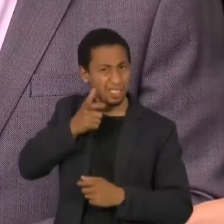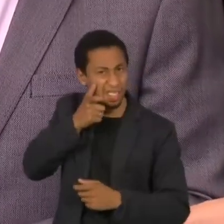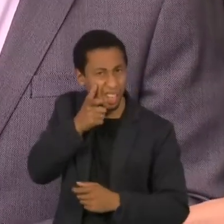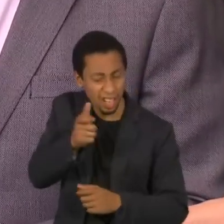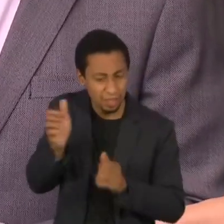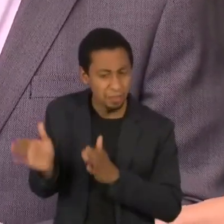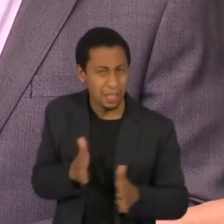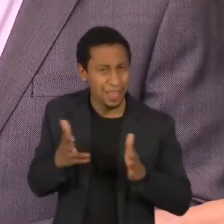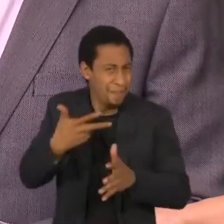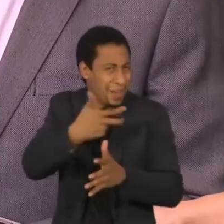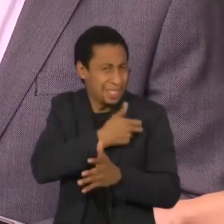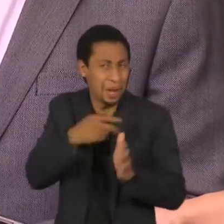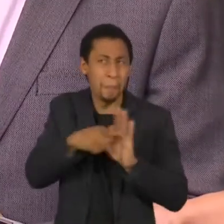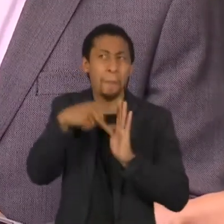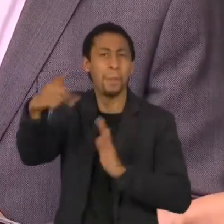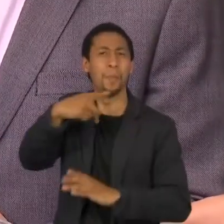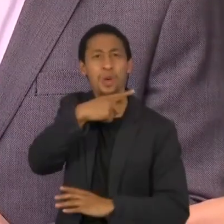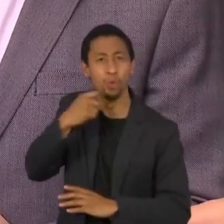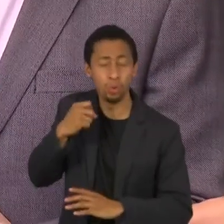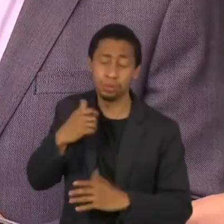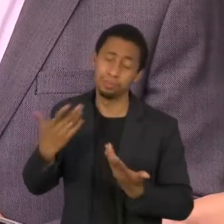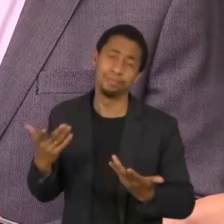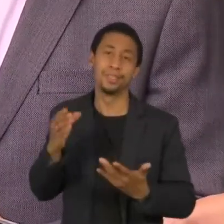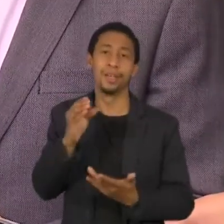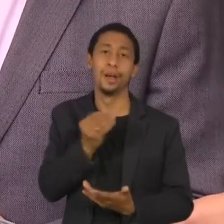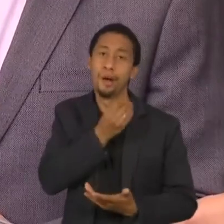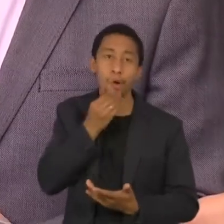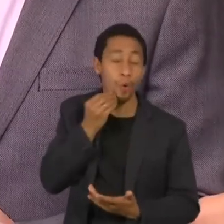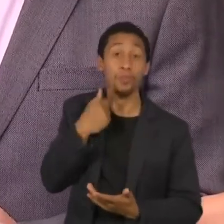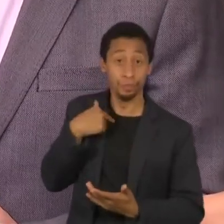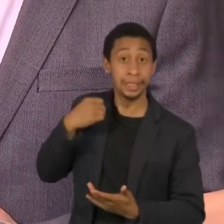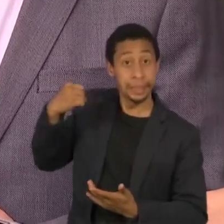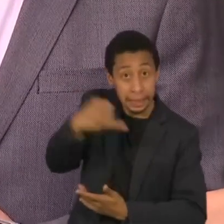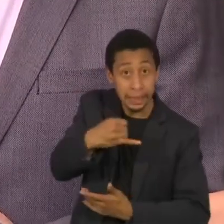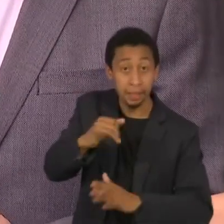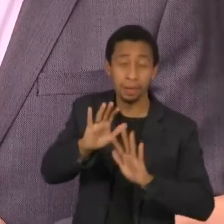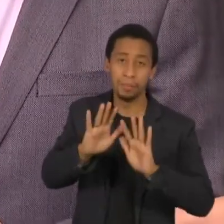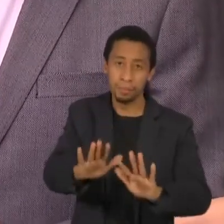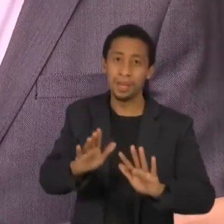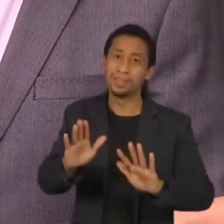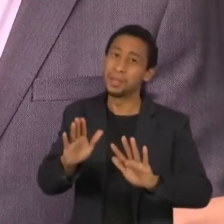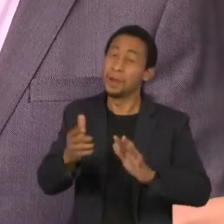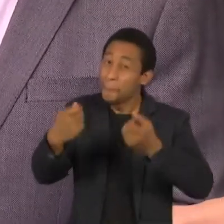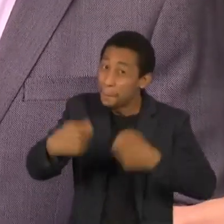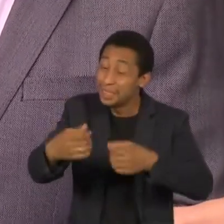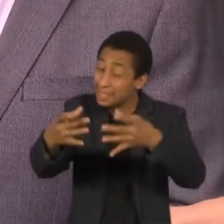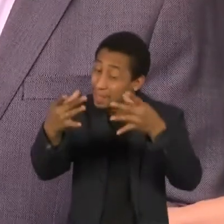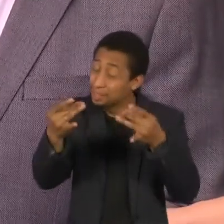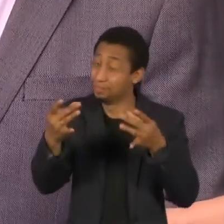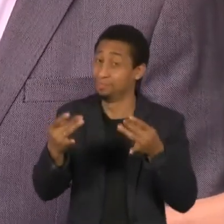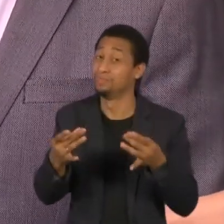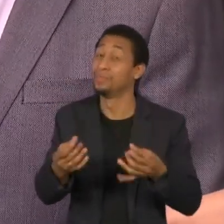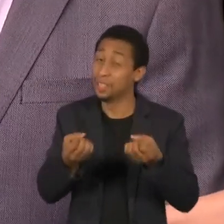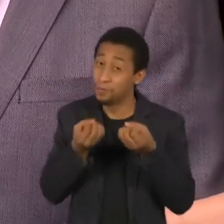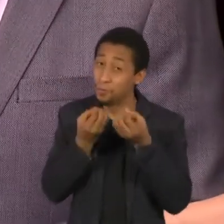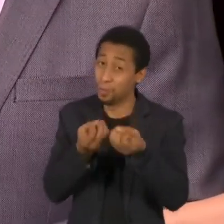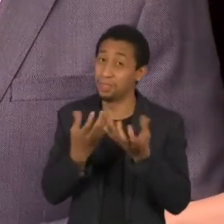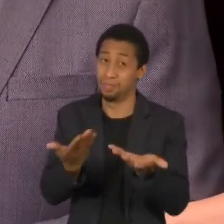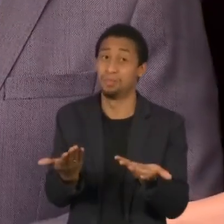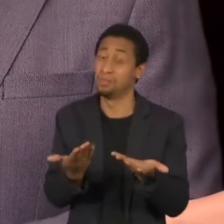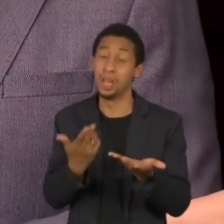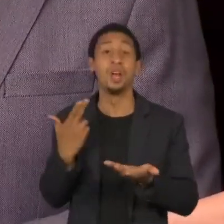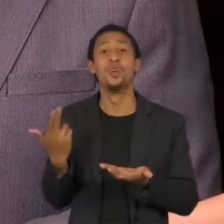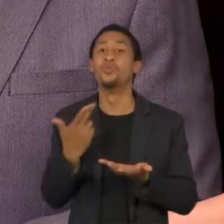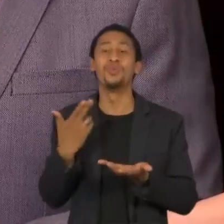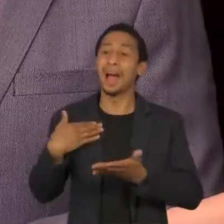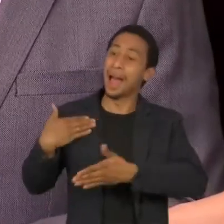dessa vacina. Obviamente que a resposta é sim, mas ainda nós precisamos ter mais detalhes, quer dizer, não podemos ainda avançar, mesmo porque